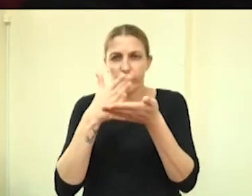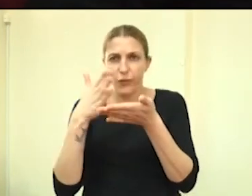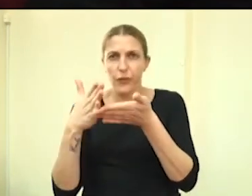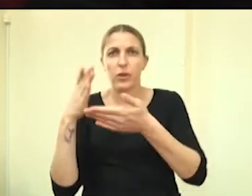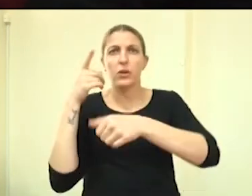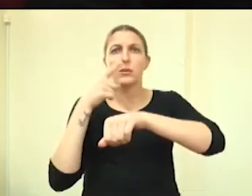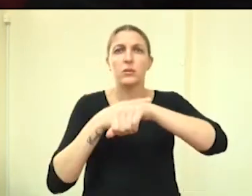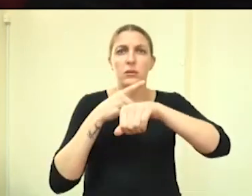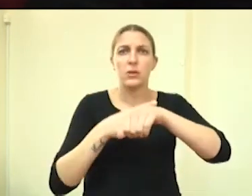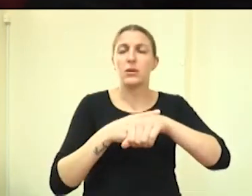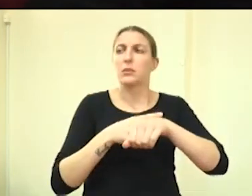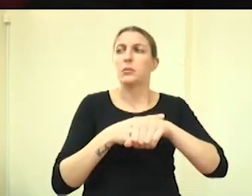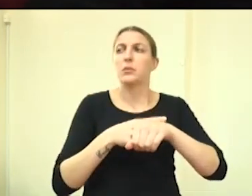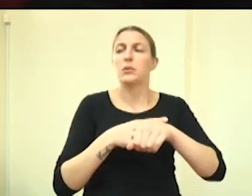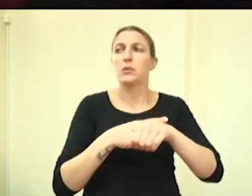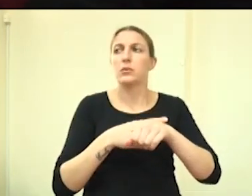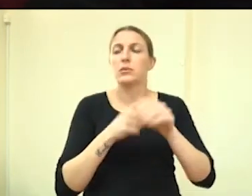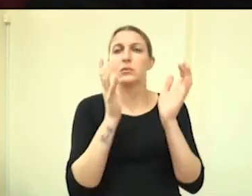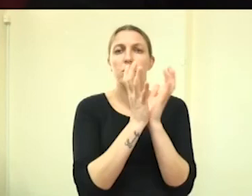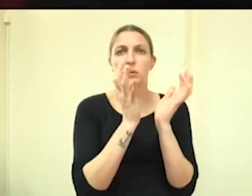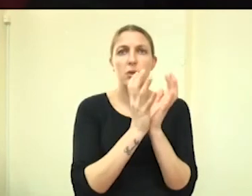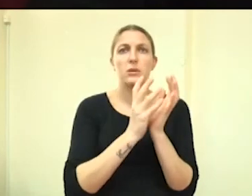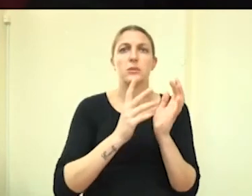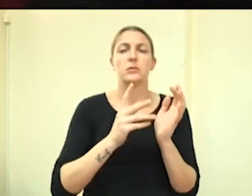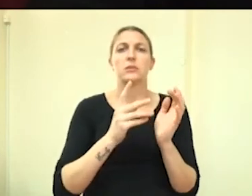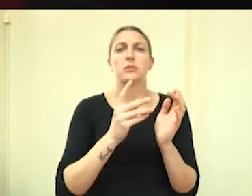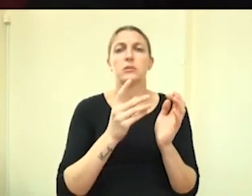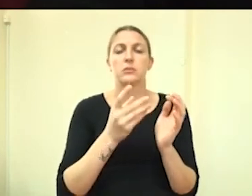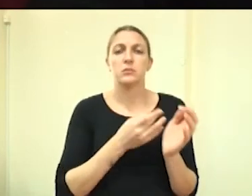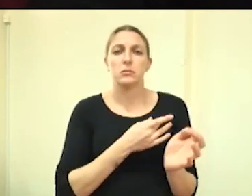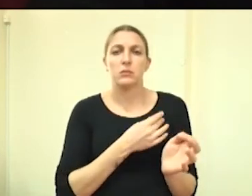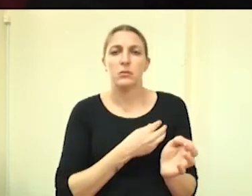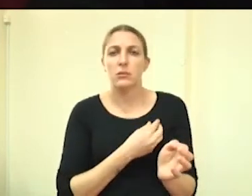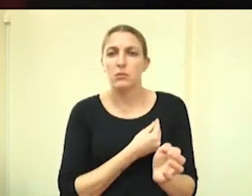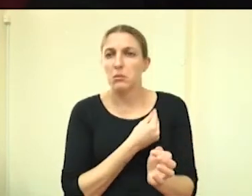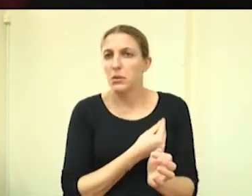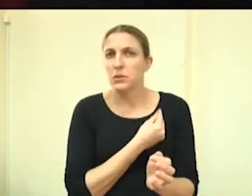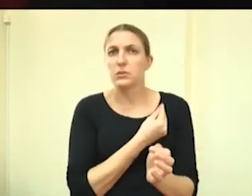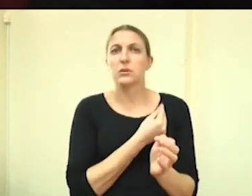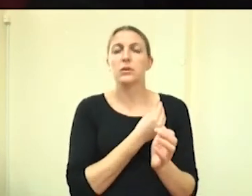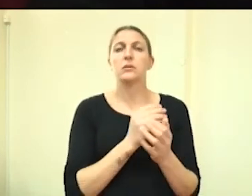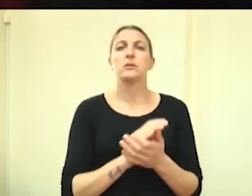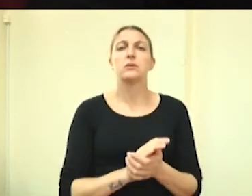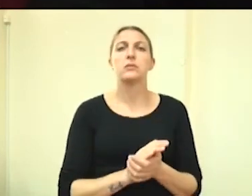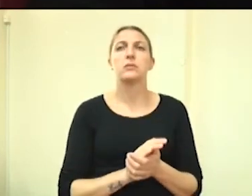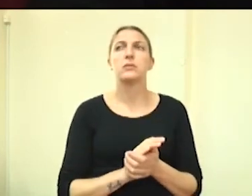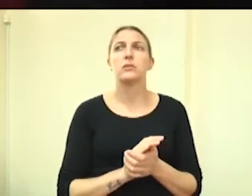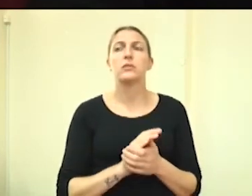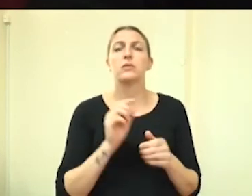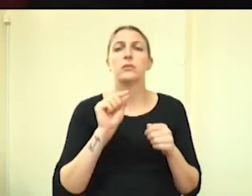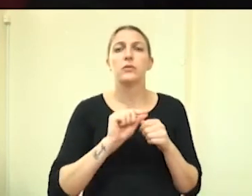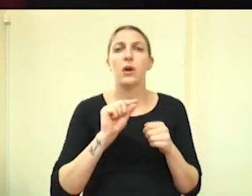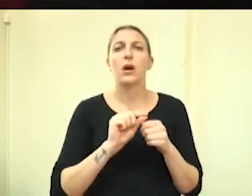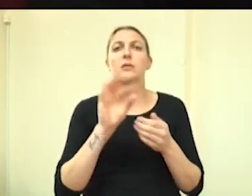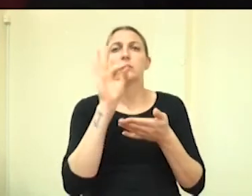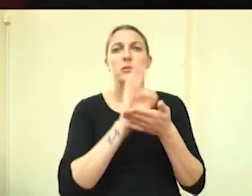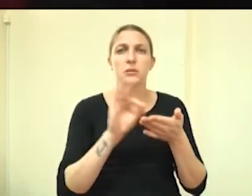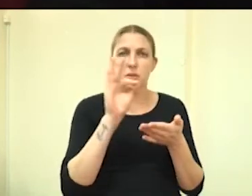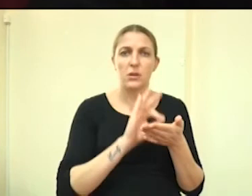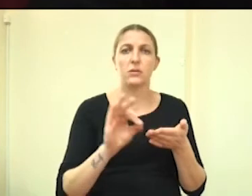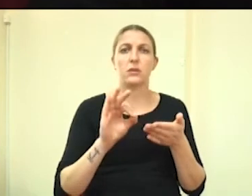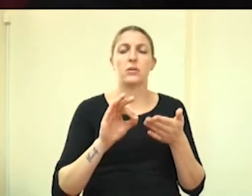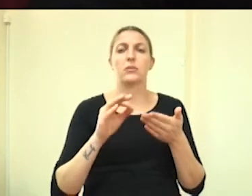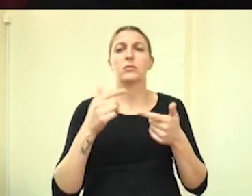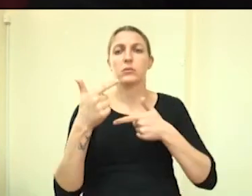até o final do horário que a gente possa estender a nossa sessão, ou façam a inscrição do expediente político também até o final da